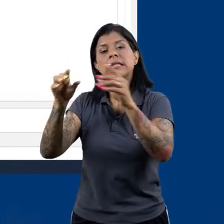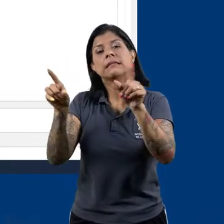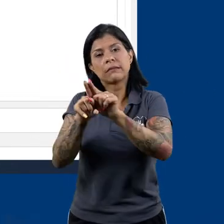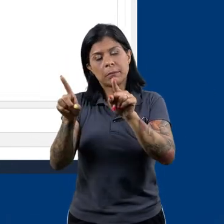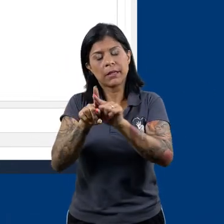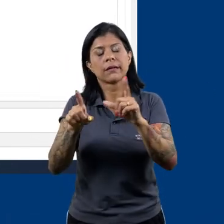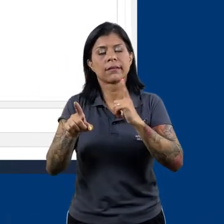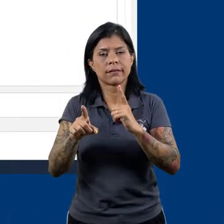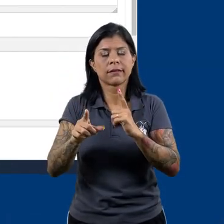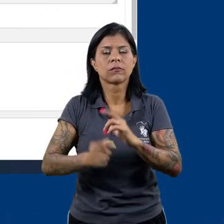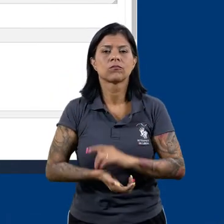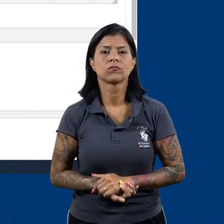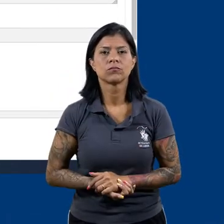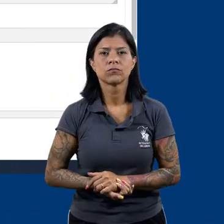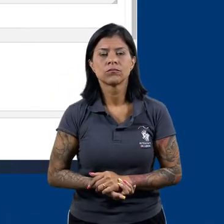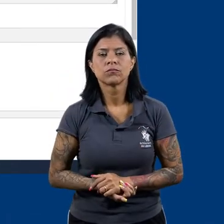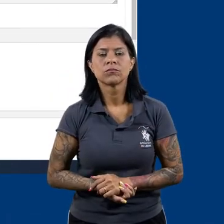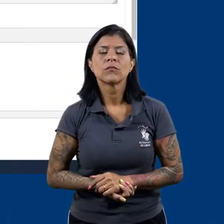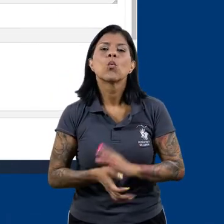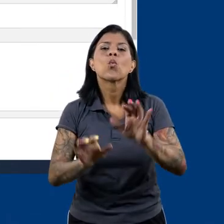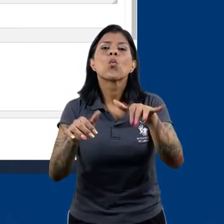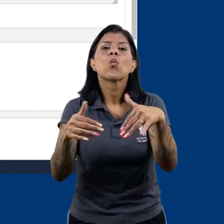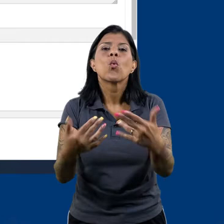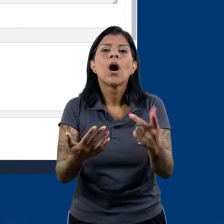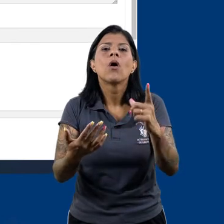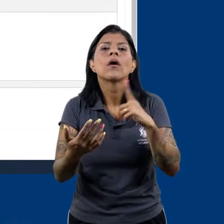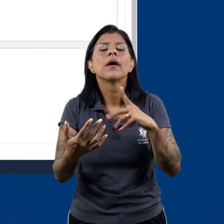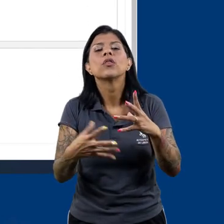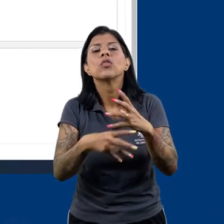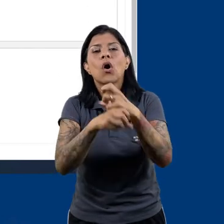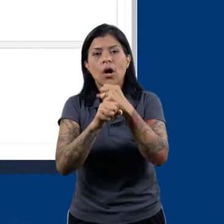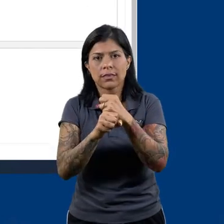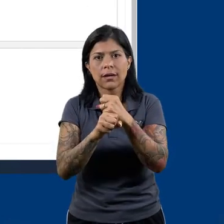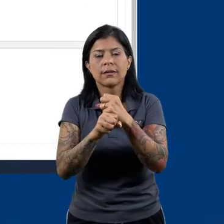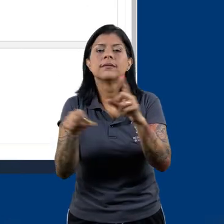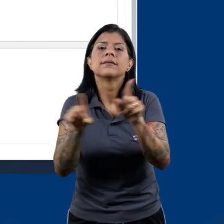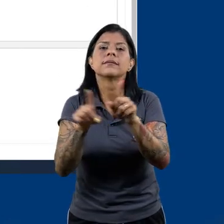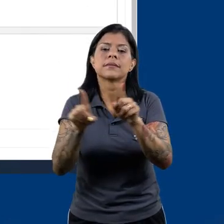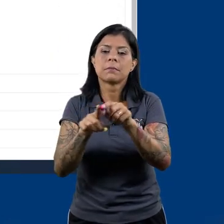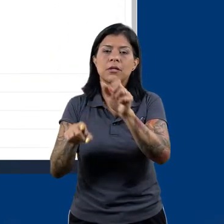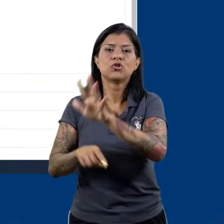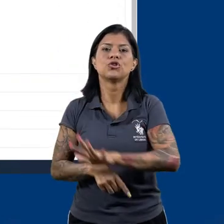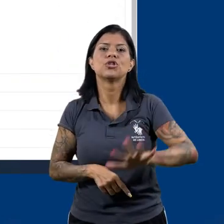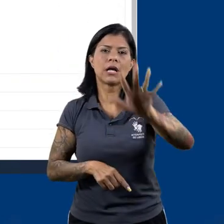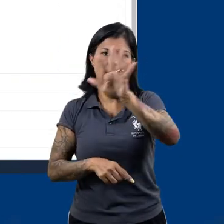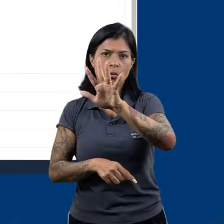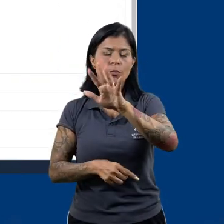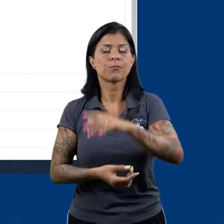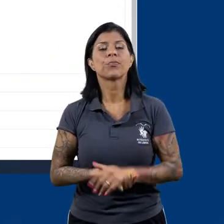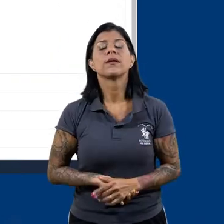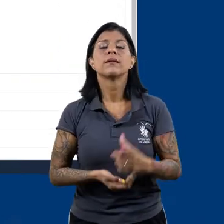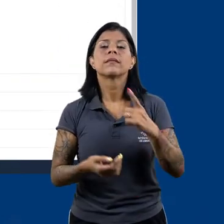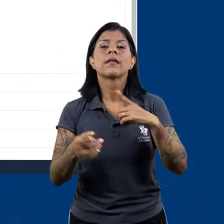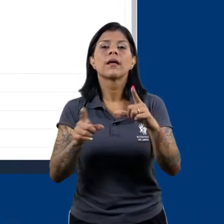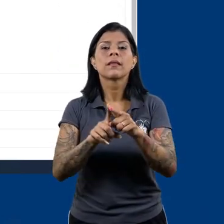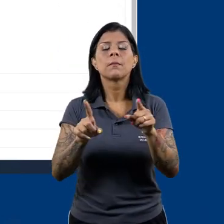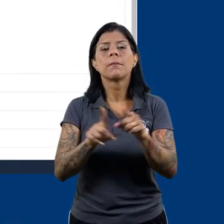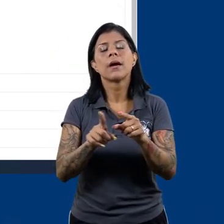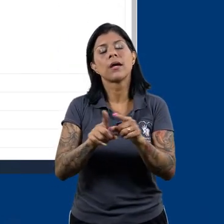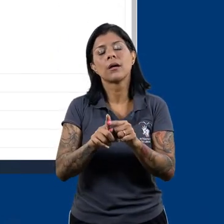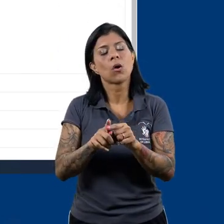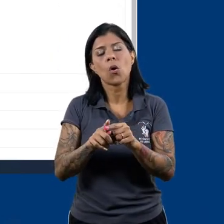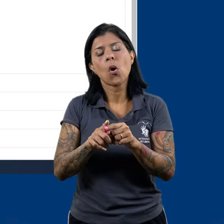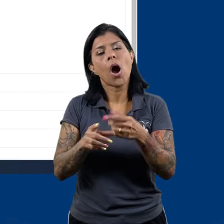nome da questão texto da questão o peso inicial da questão e o filho geral bem